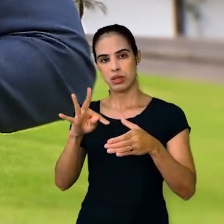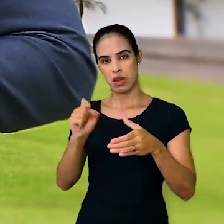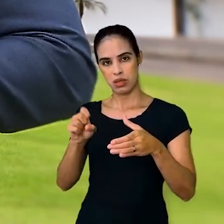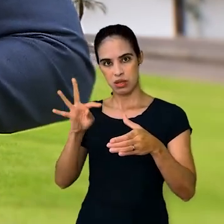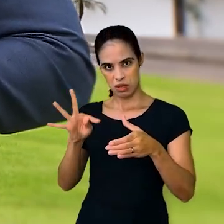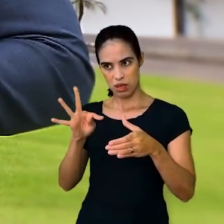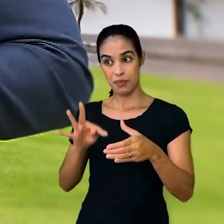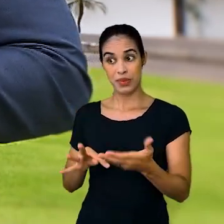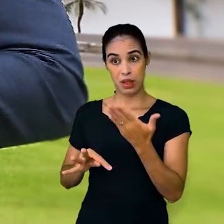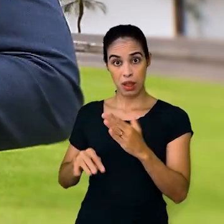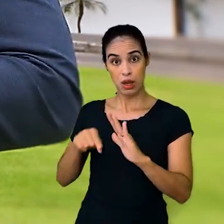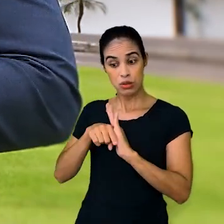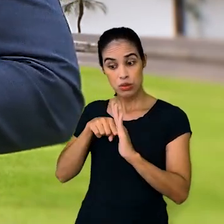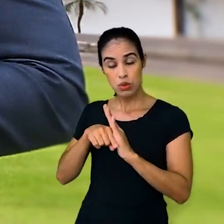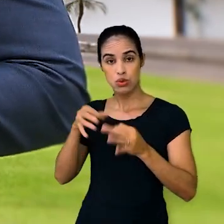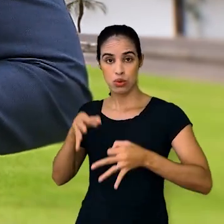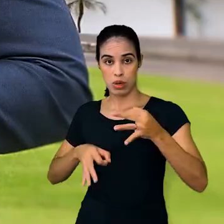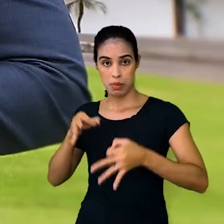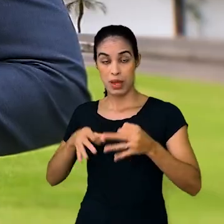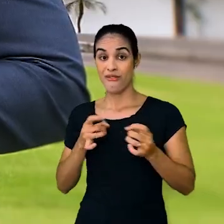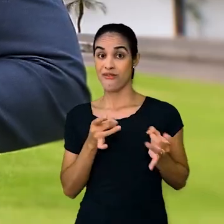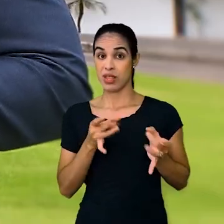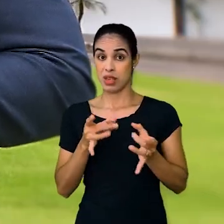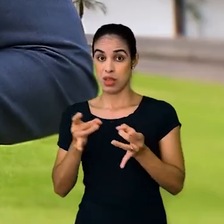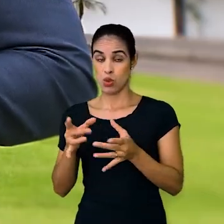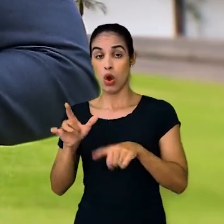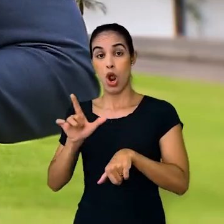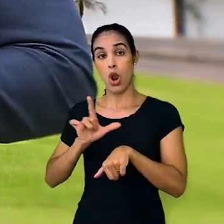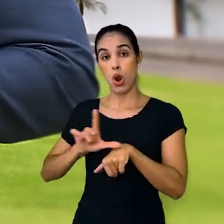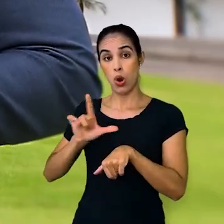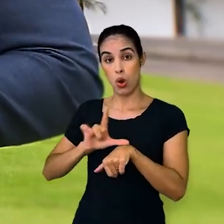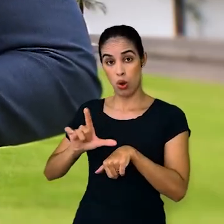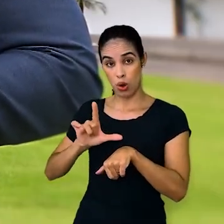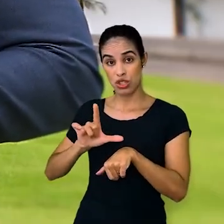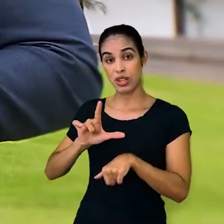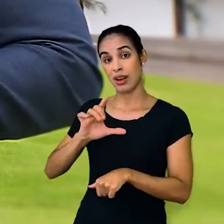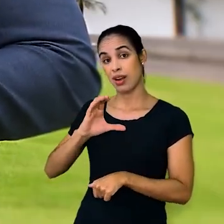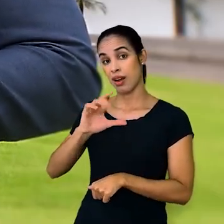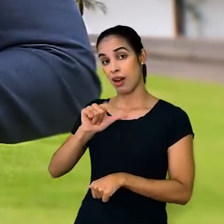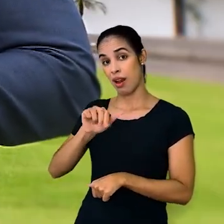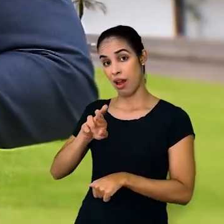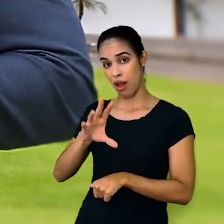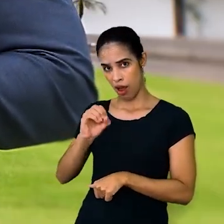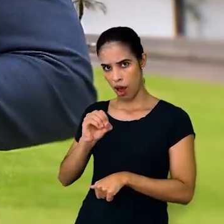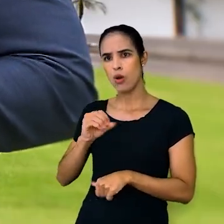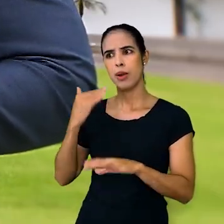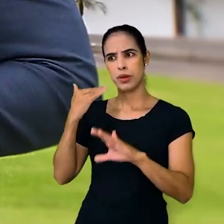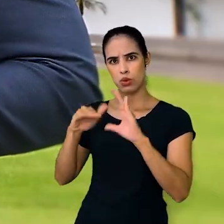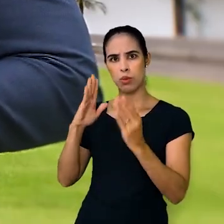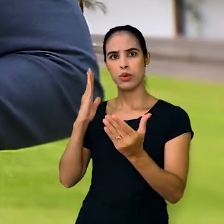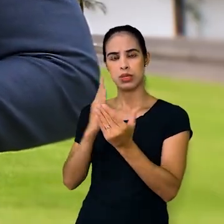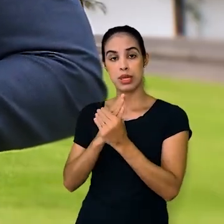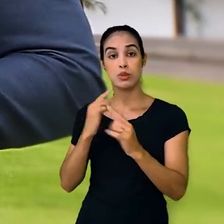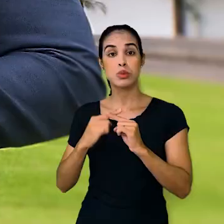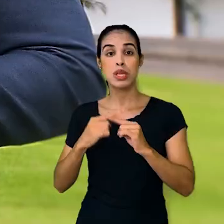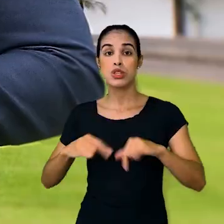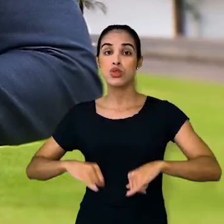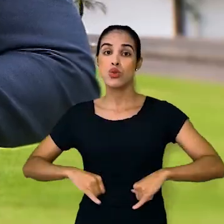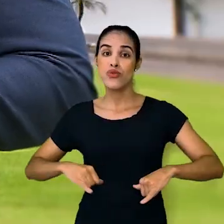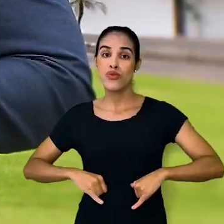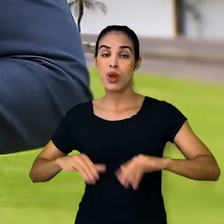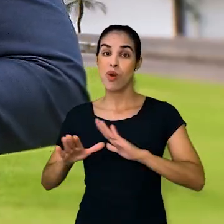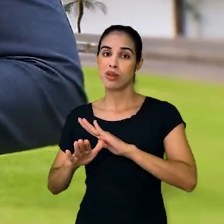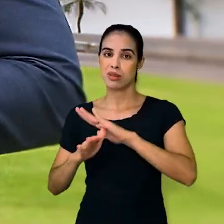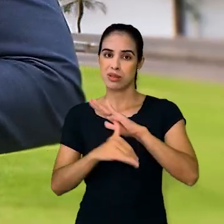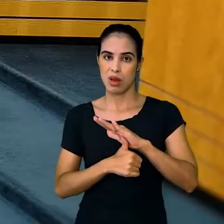uma vendedora de celular da loja Claro, no Rio de Janeiro, foi indenizada após ter sofrido um assalto à mão armada